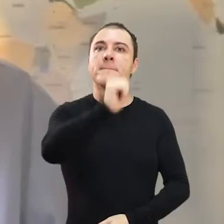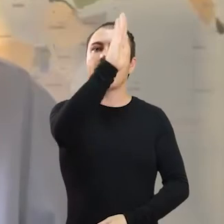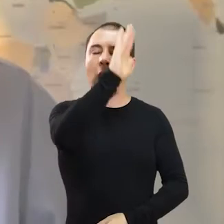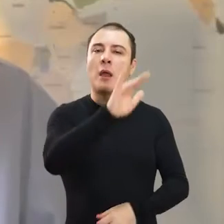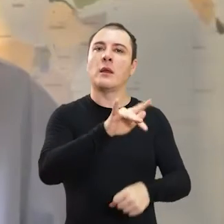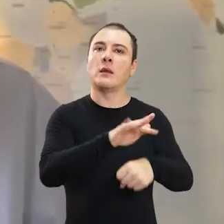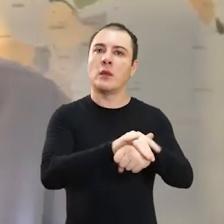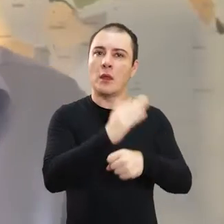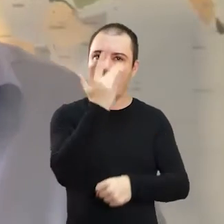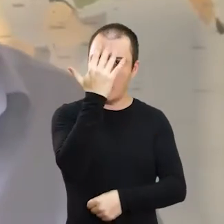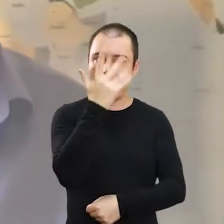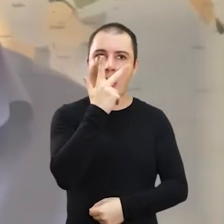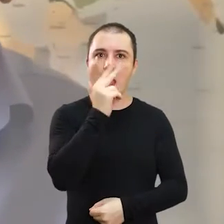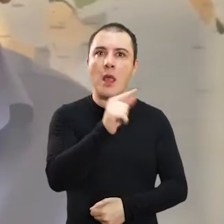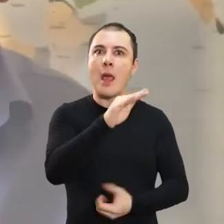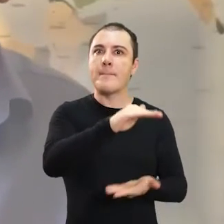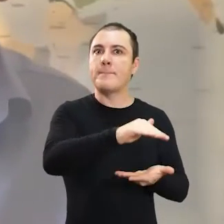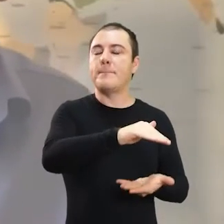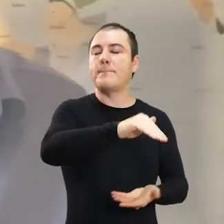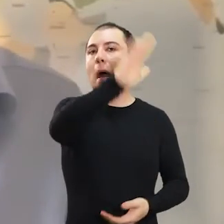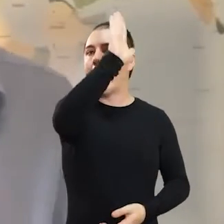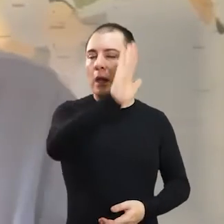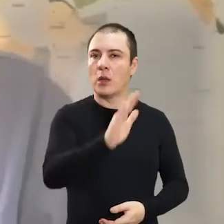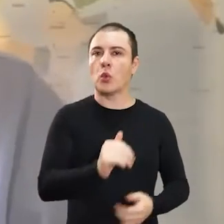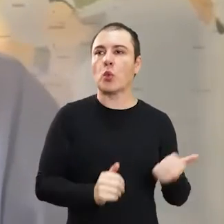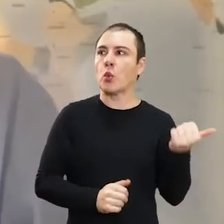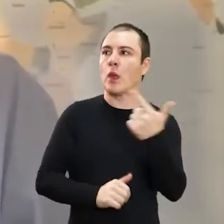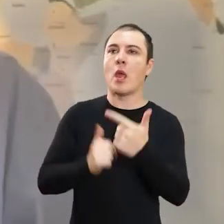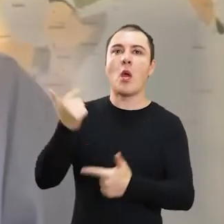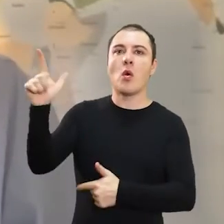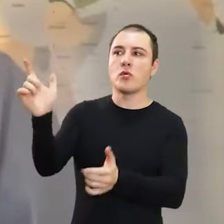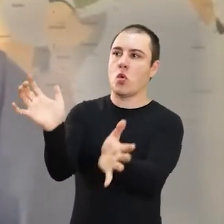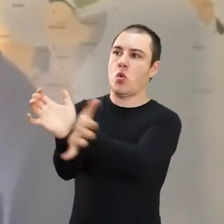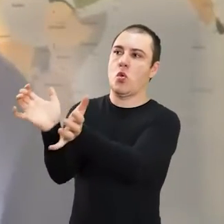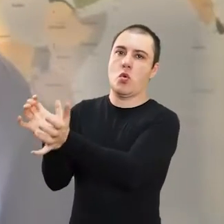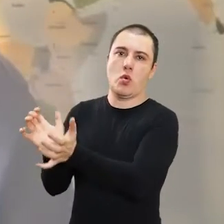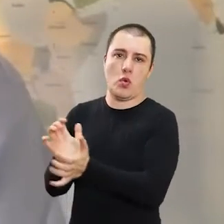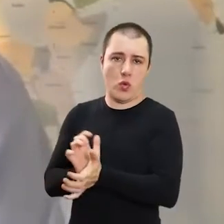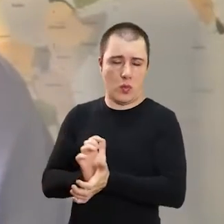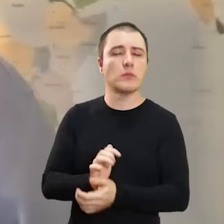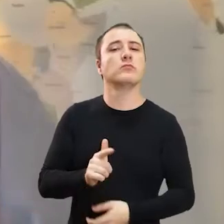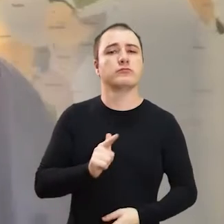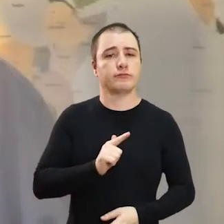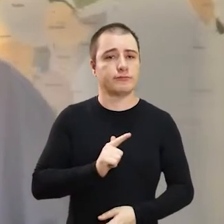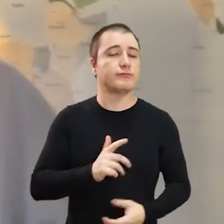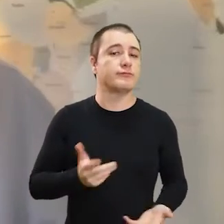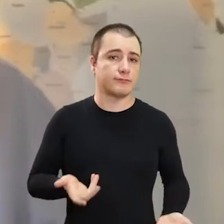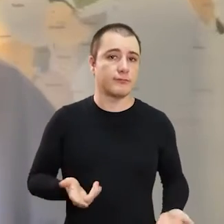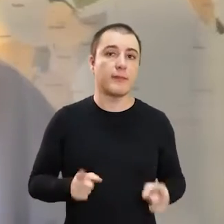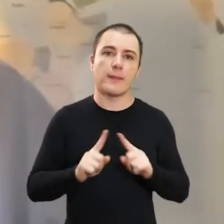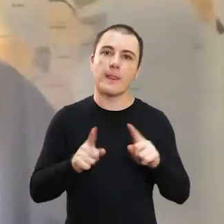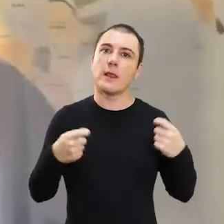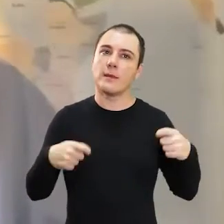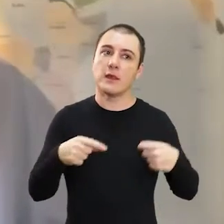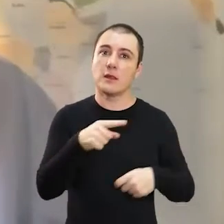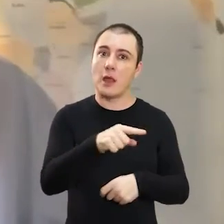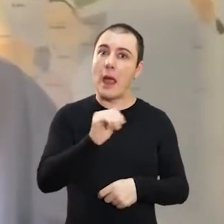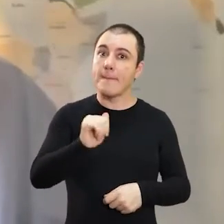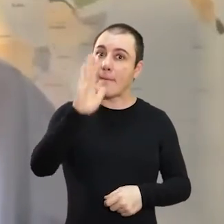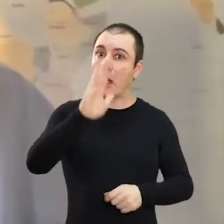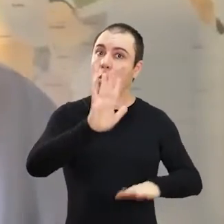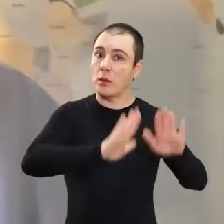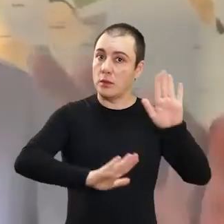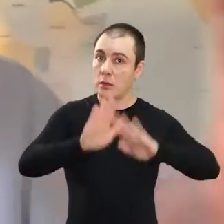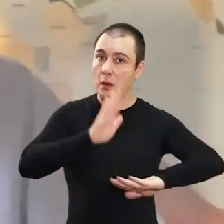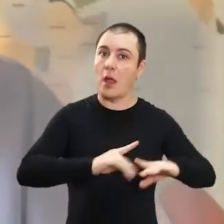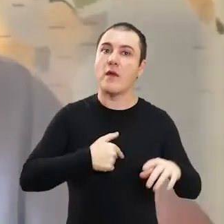glaucoma numa incidência muito maior em afrodescendentes, né, do que na população em geral. Então tem que ter um cuidado extra